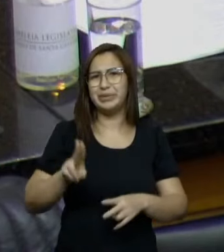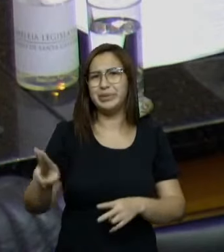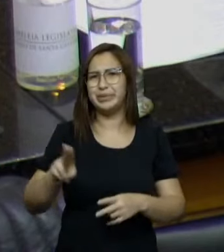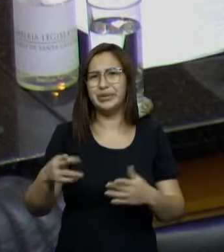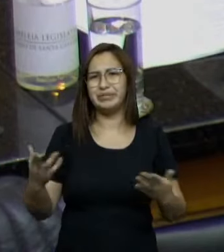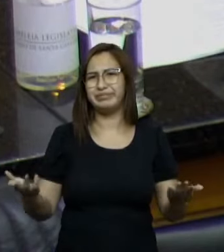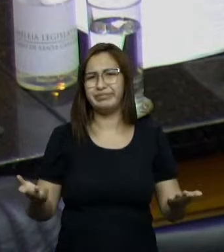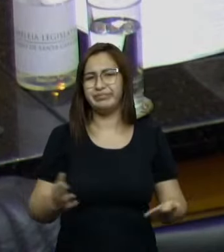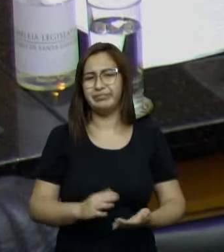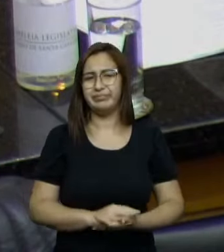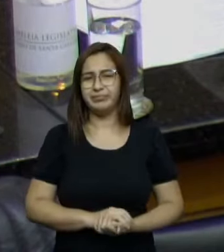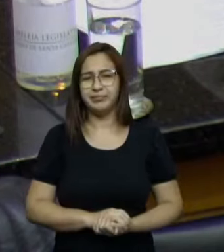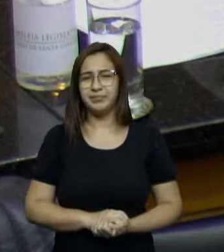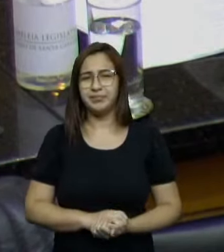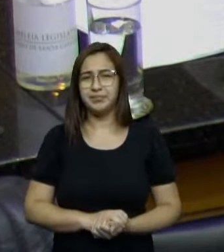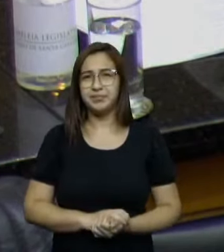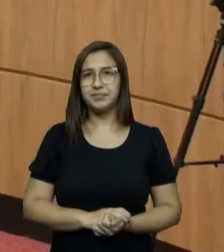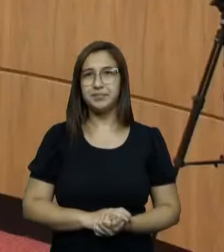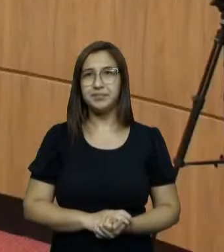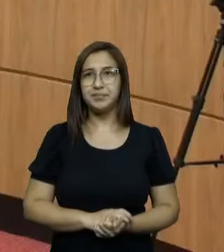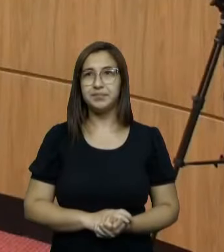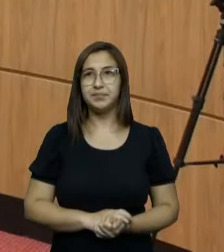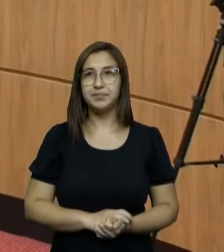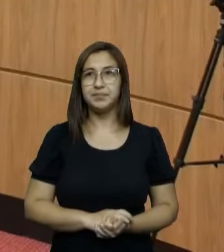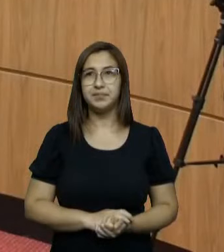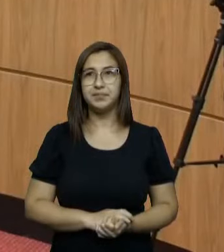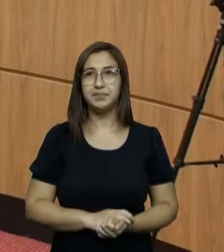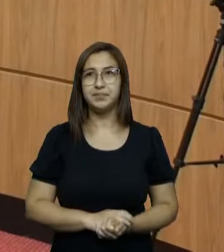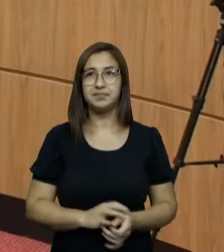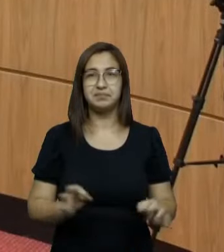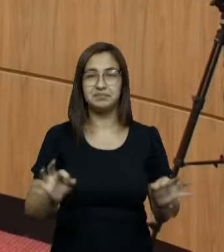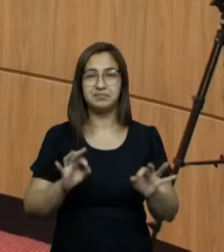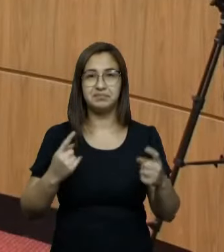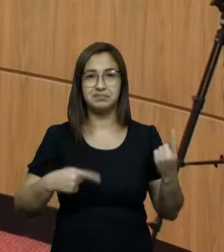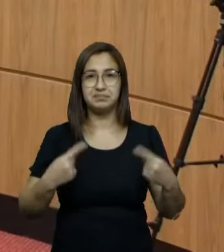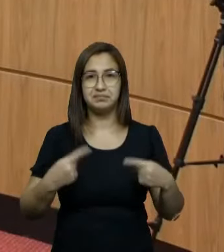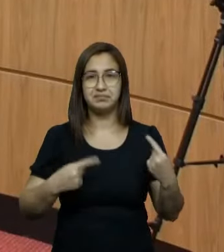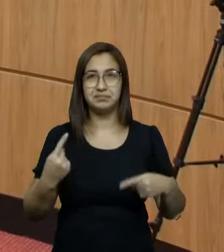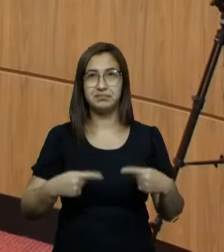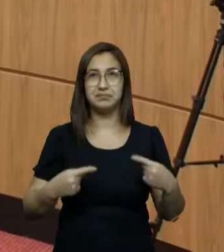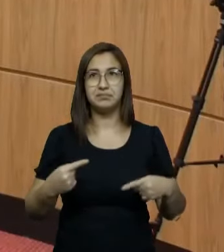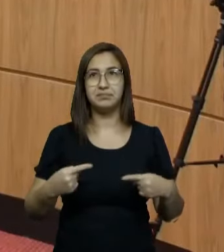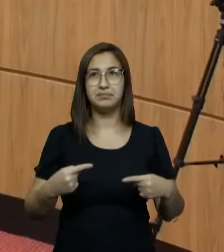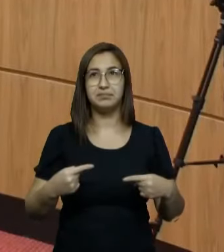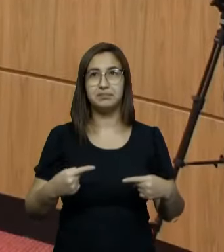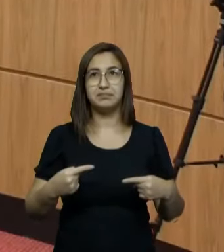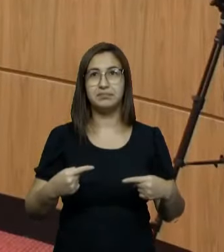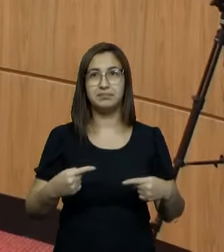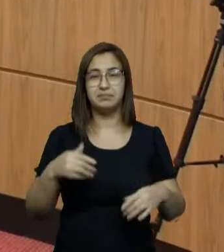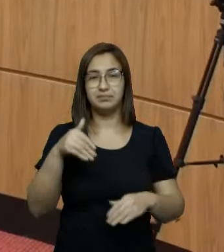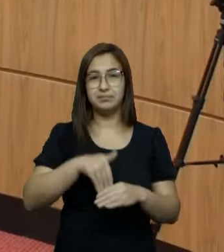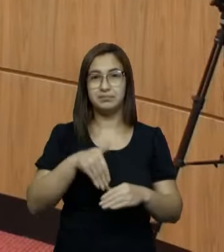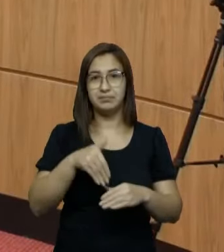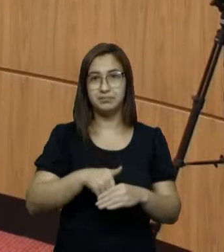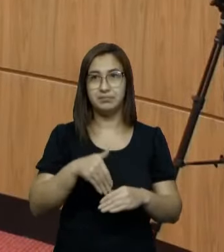presidente. Muito obrigado. Não havendo mais deputado que queira discutir, em votação, os deputados que concordam permaneçam como